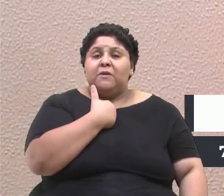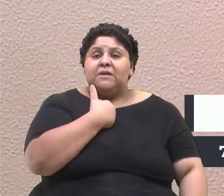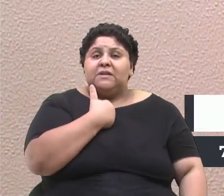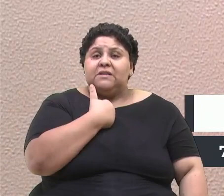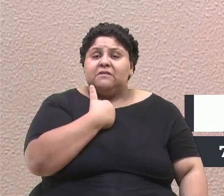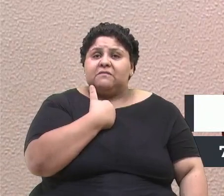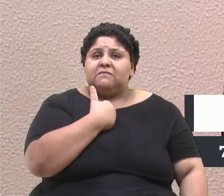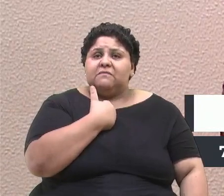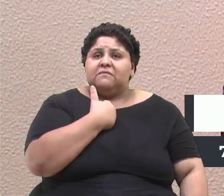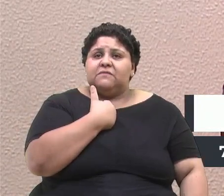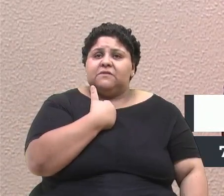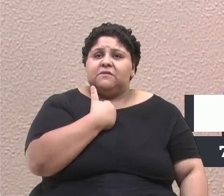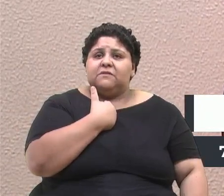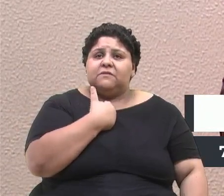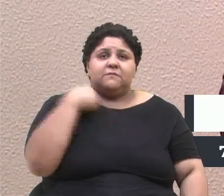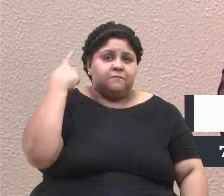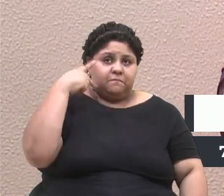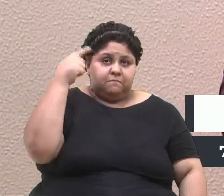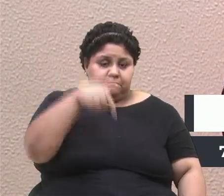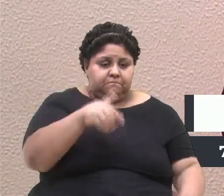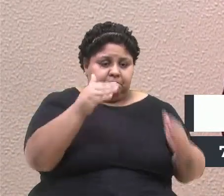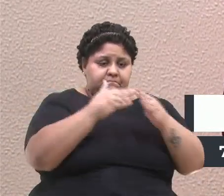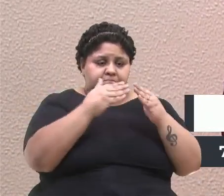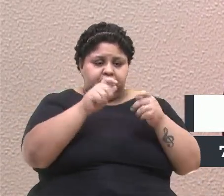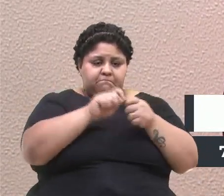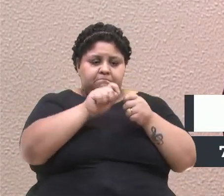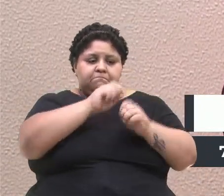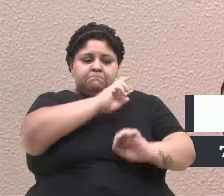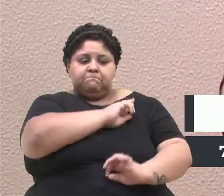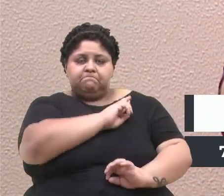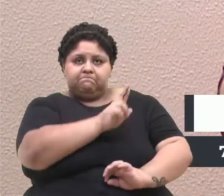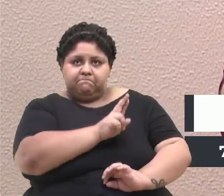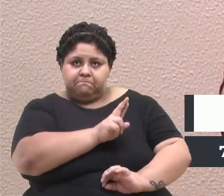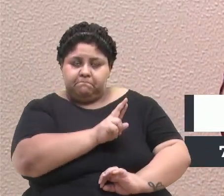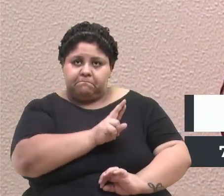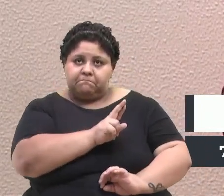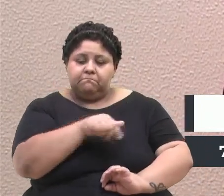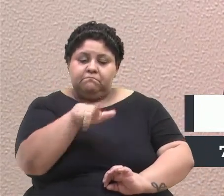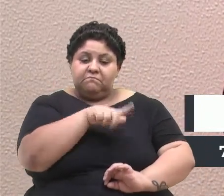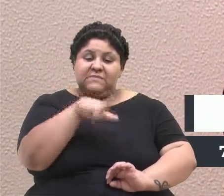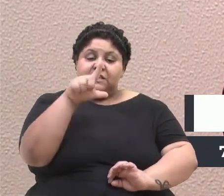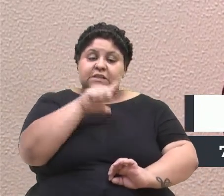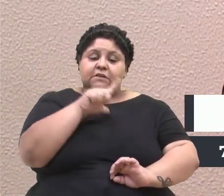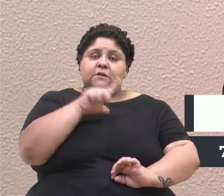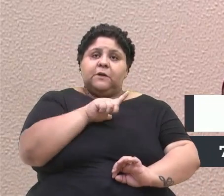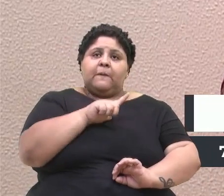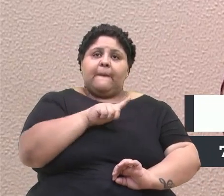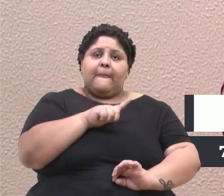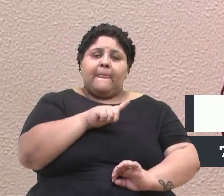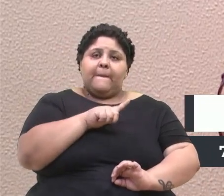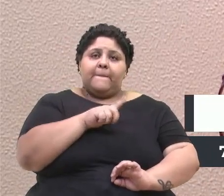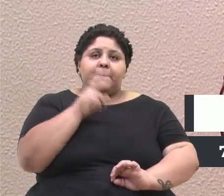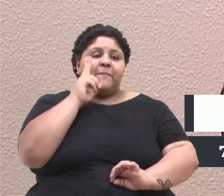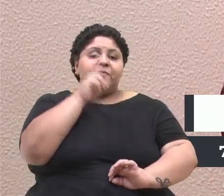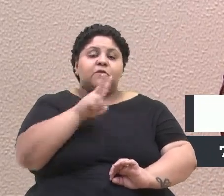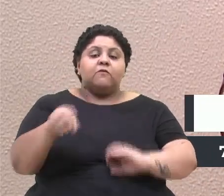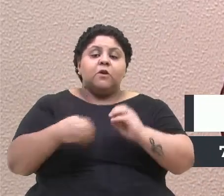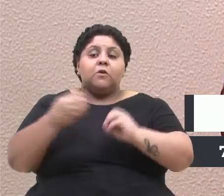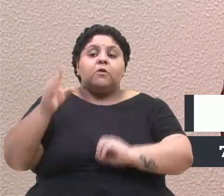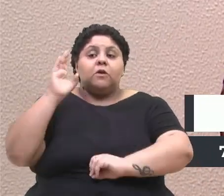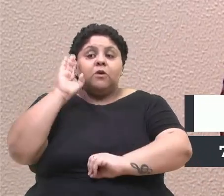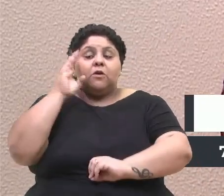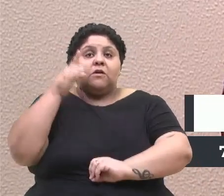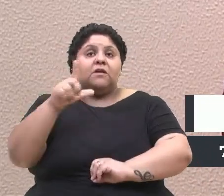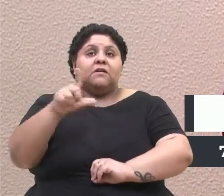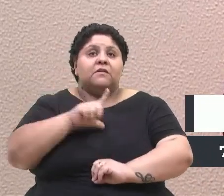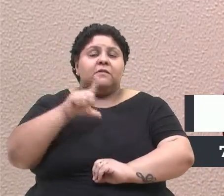vocês vereadores estavam aqui na casa, fui fazer uma representação e a gente tem que, quando vê o que acontece, tem que trazer